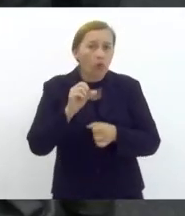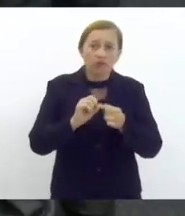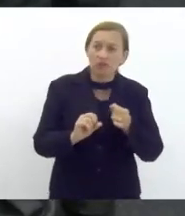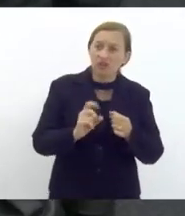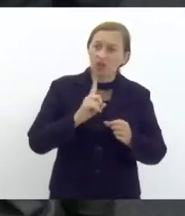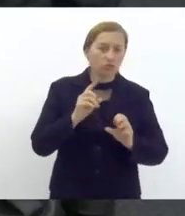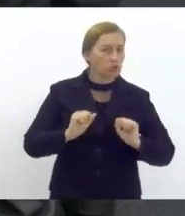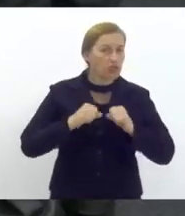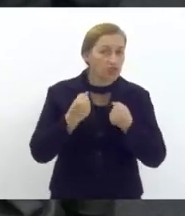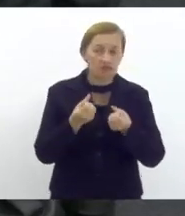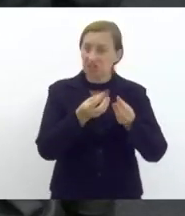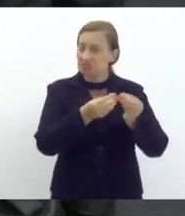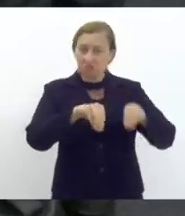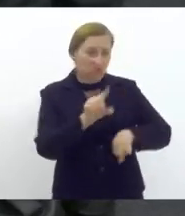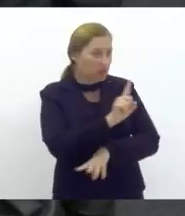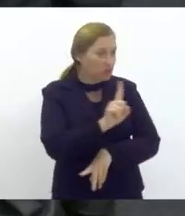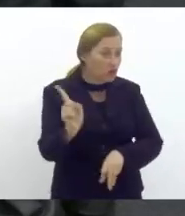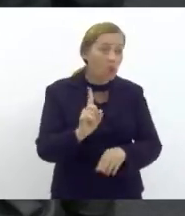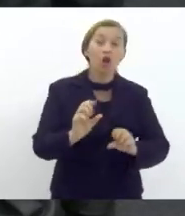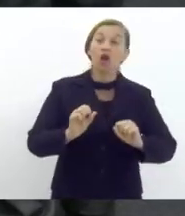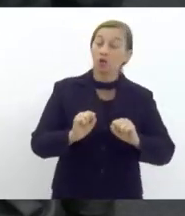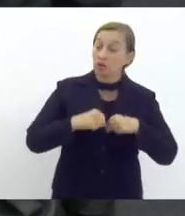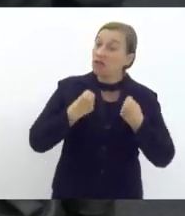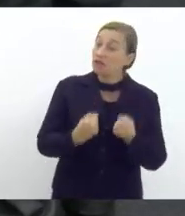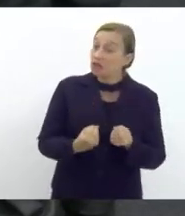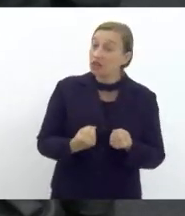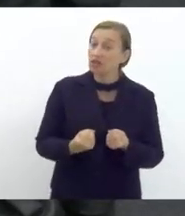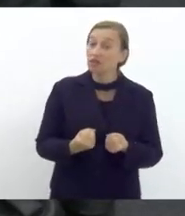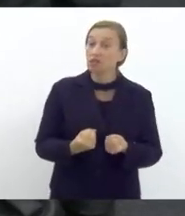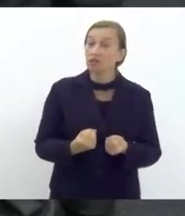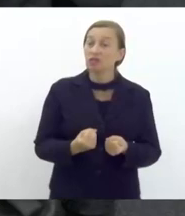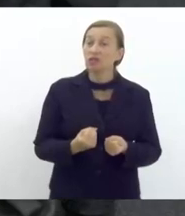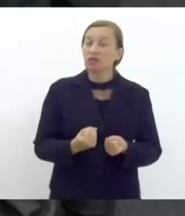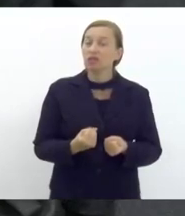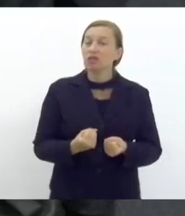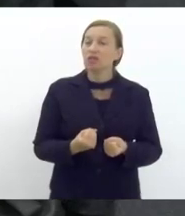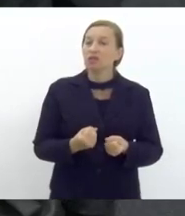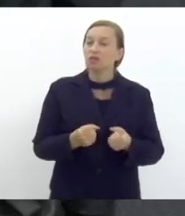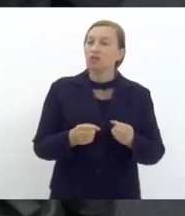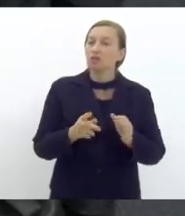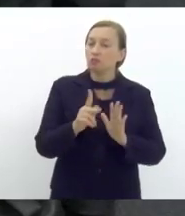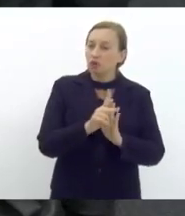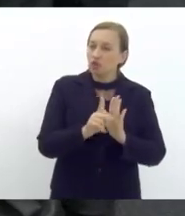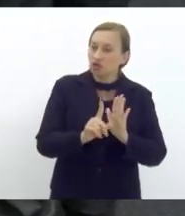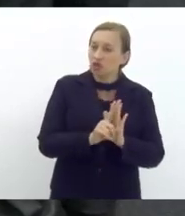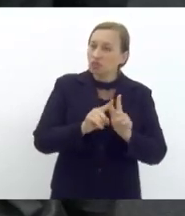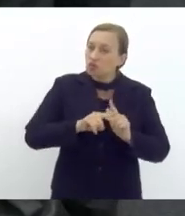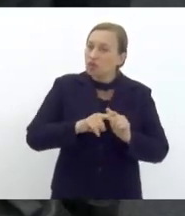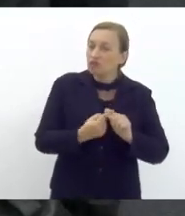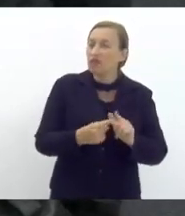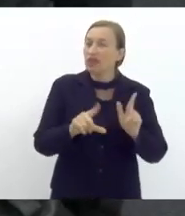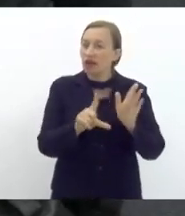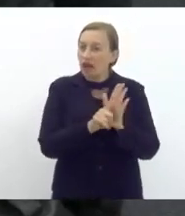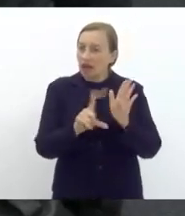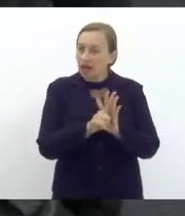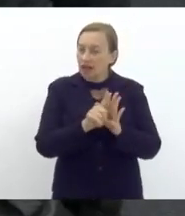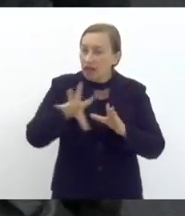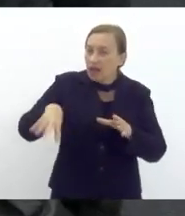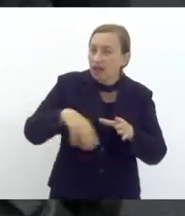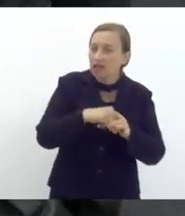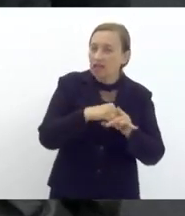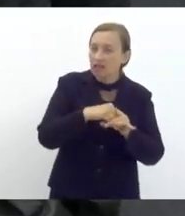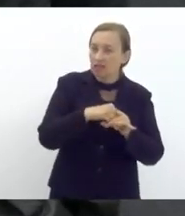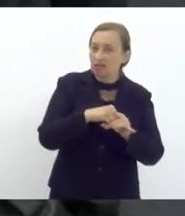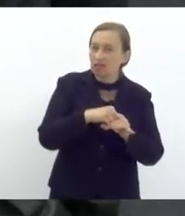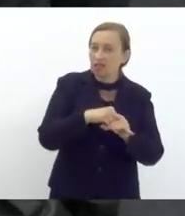defendo a prejudicabilidade eu defendo que seja um projeto que modifique a lei existente acrescentando